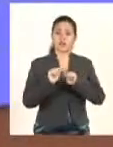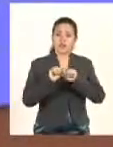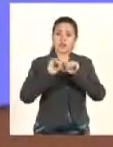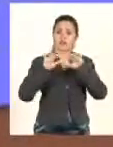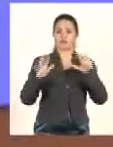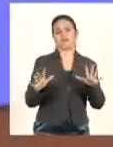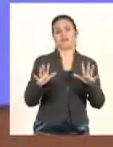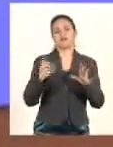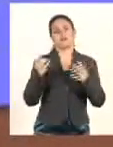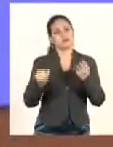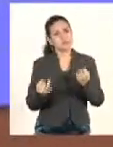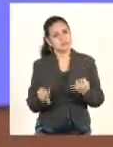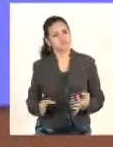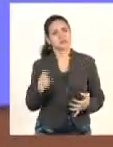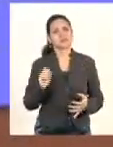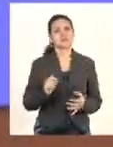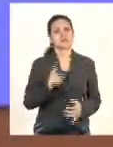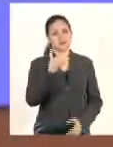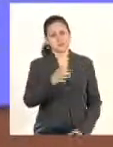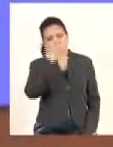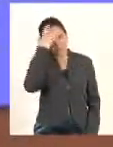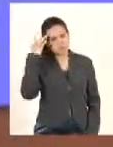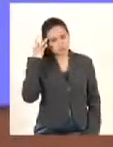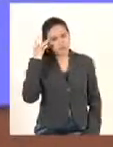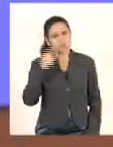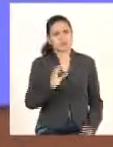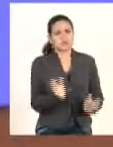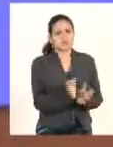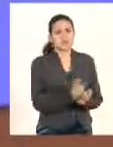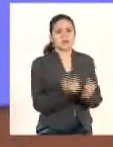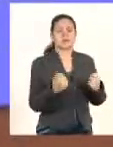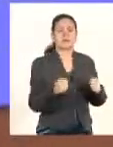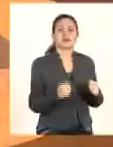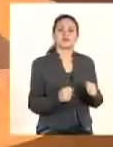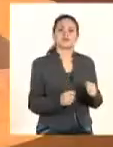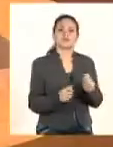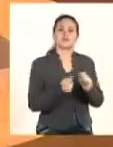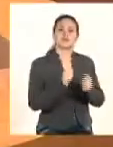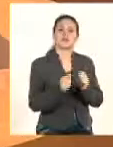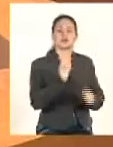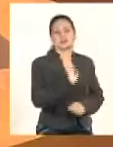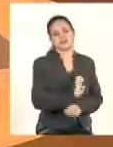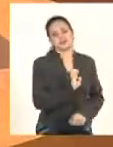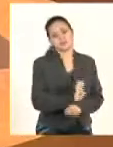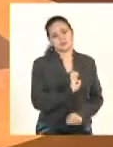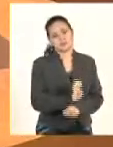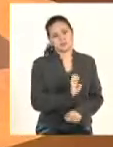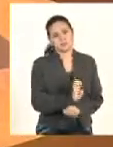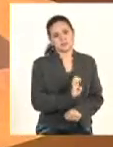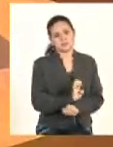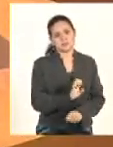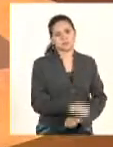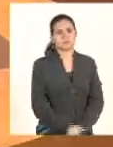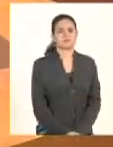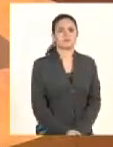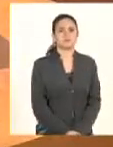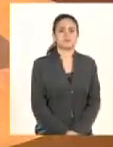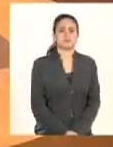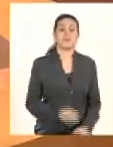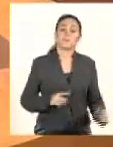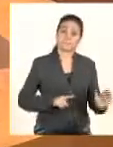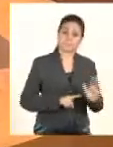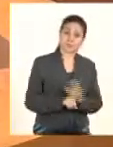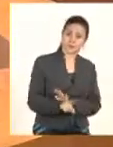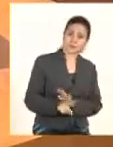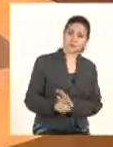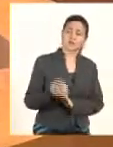precisa ser da administração direta ou indireta do Estado. E eu perguntei a Vossa Excelência se o Ministério